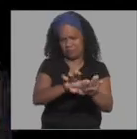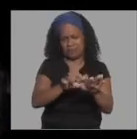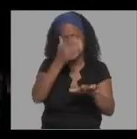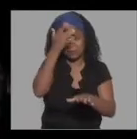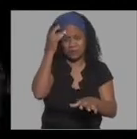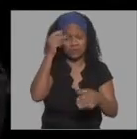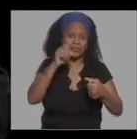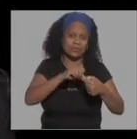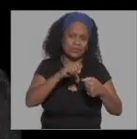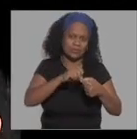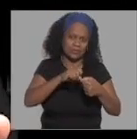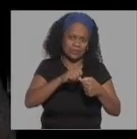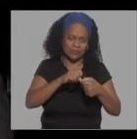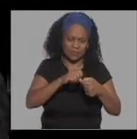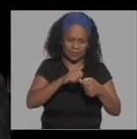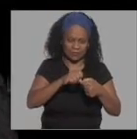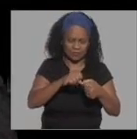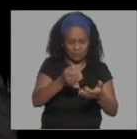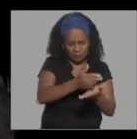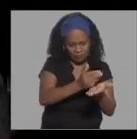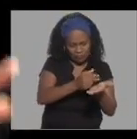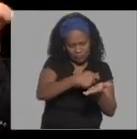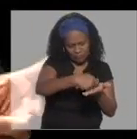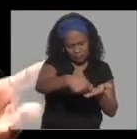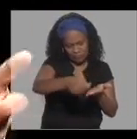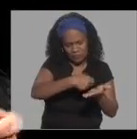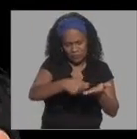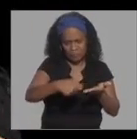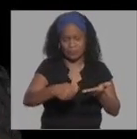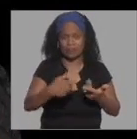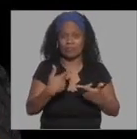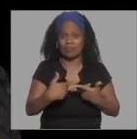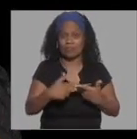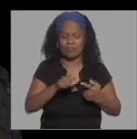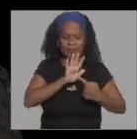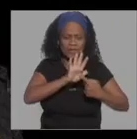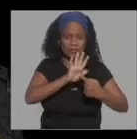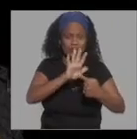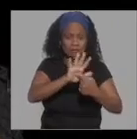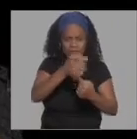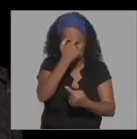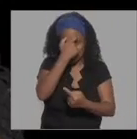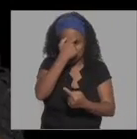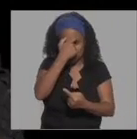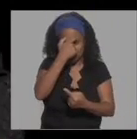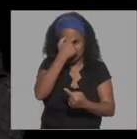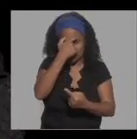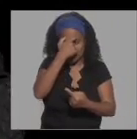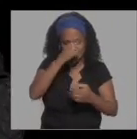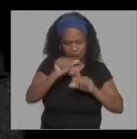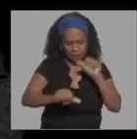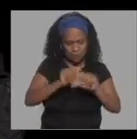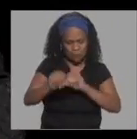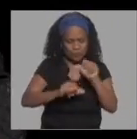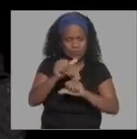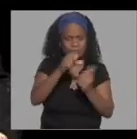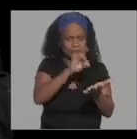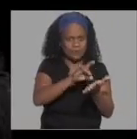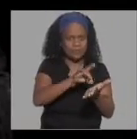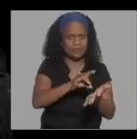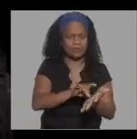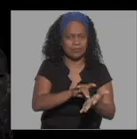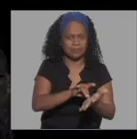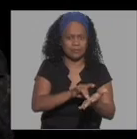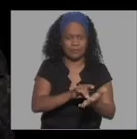oito pessoas aí tomando o caminho a partir da revolta pra conscientizar para mudar essa realidade porque nós não podemos